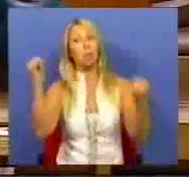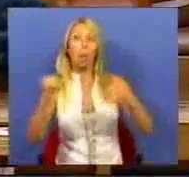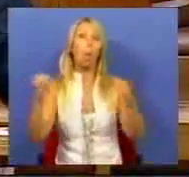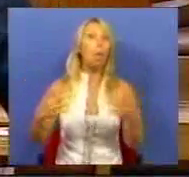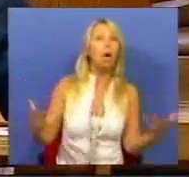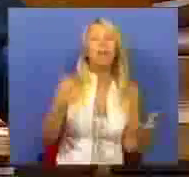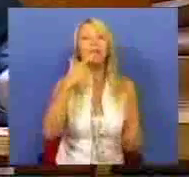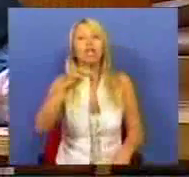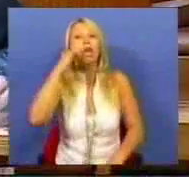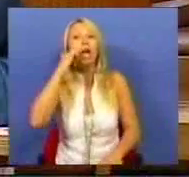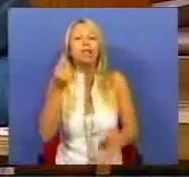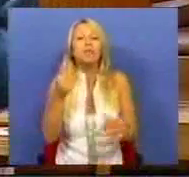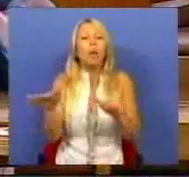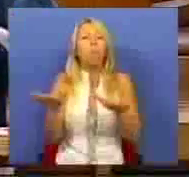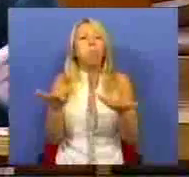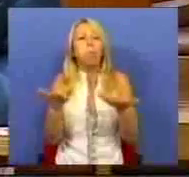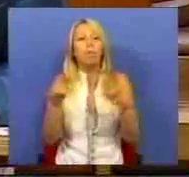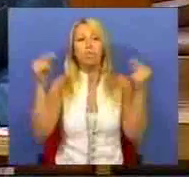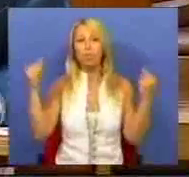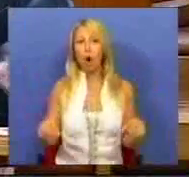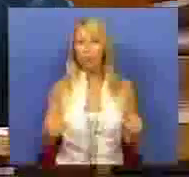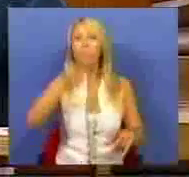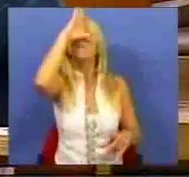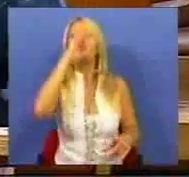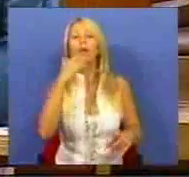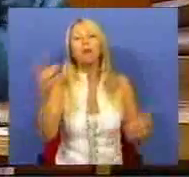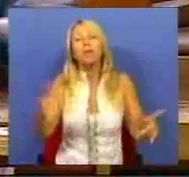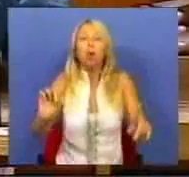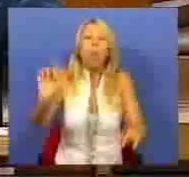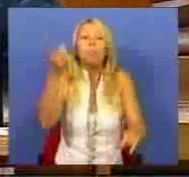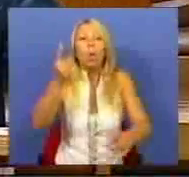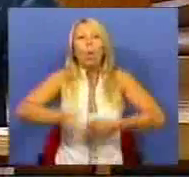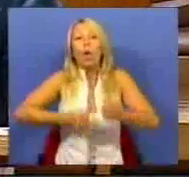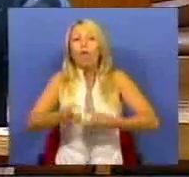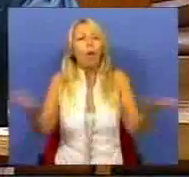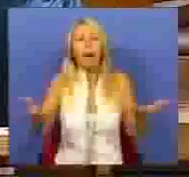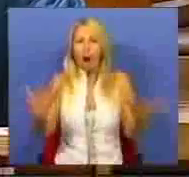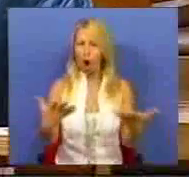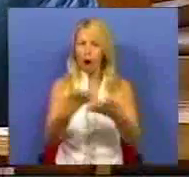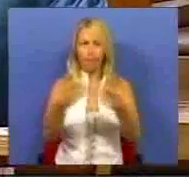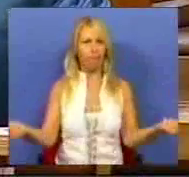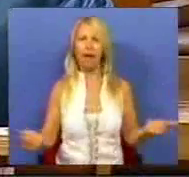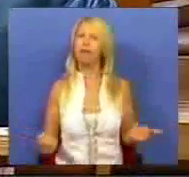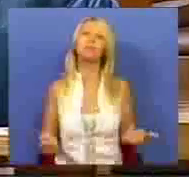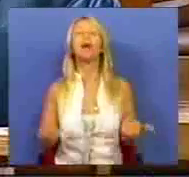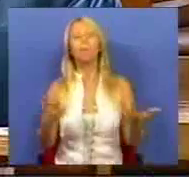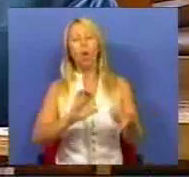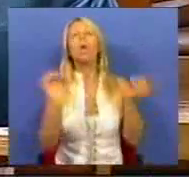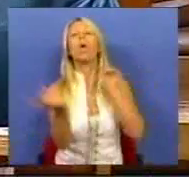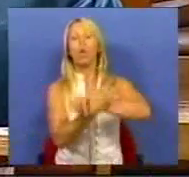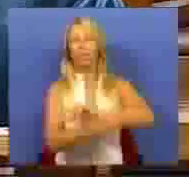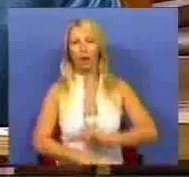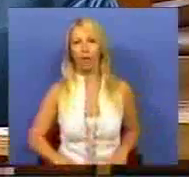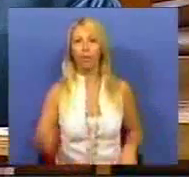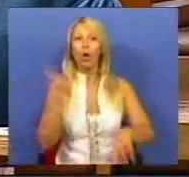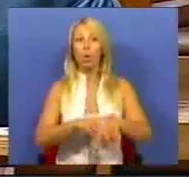um abanãozinho de terras, o Governo garante que, fosse o que fosse, já está a passar. Ora, pelo contrário, os